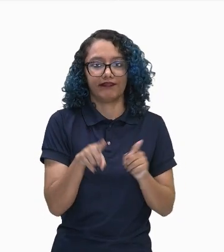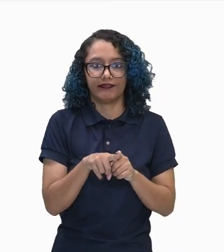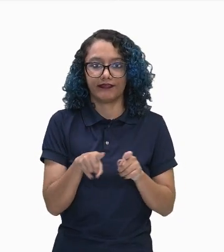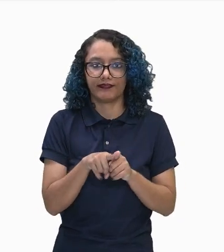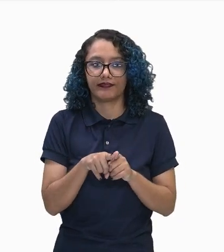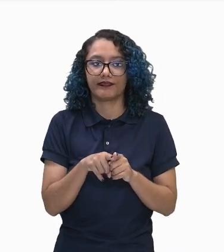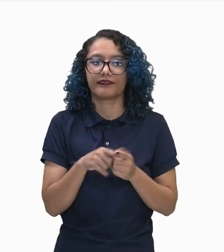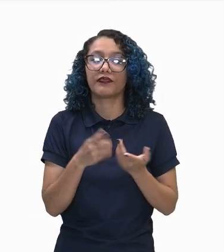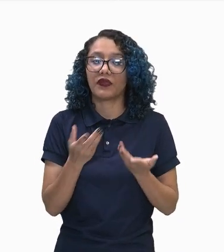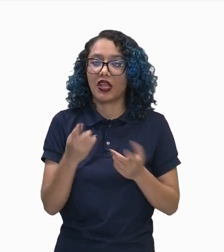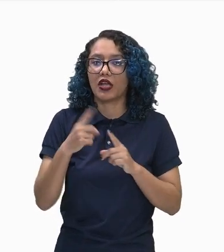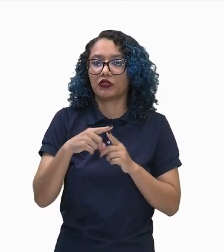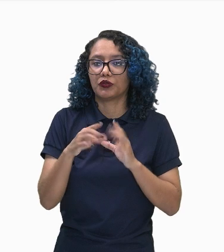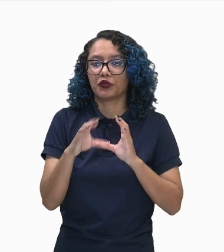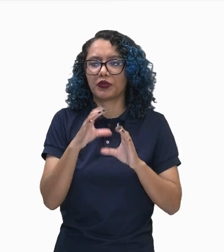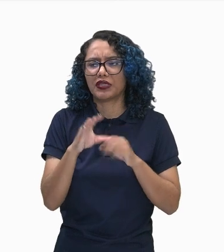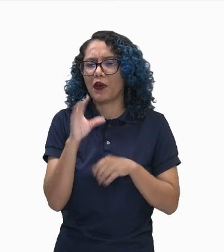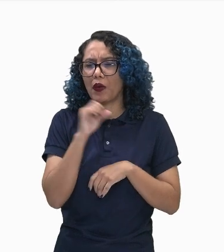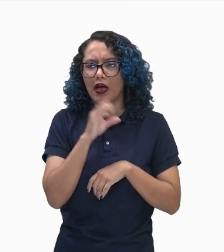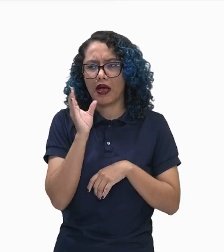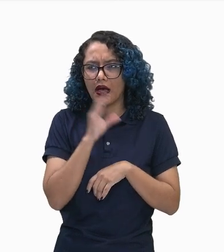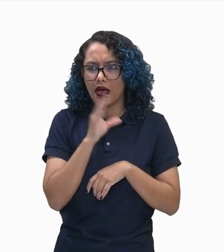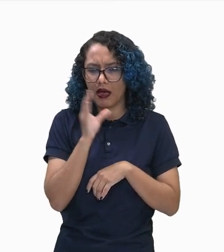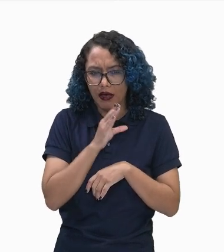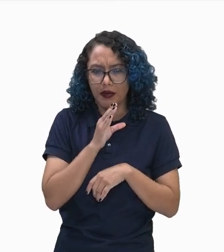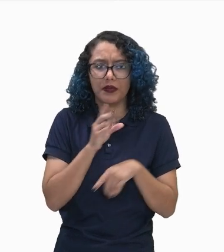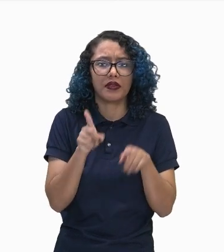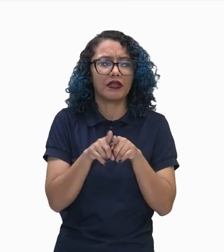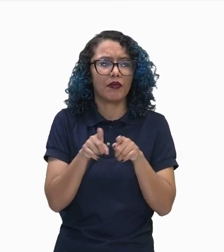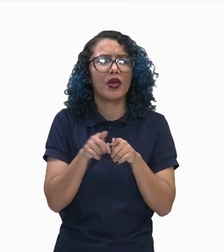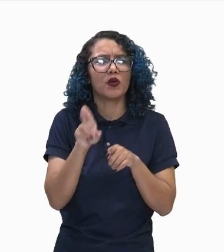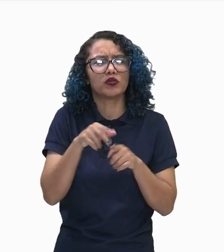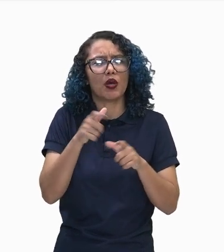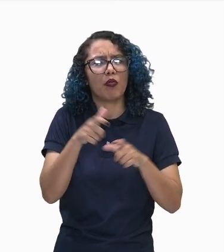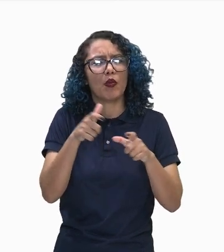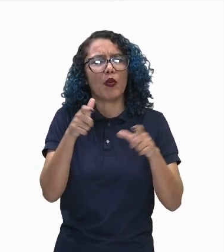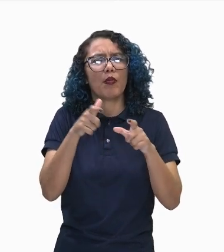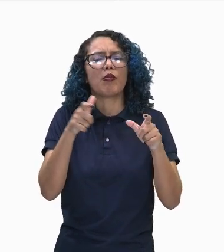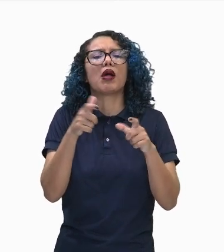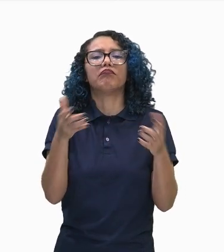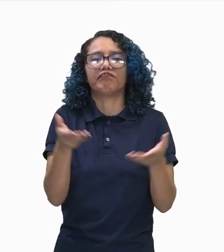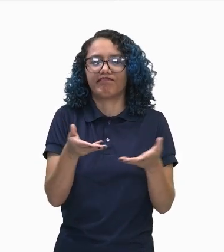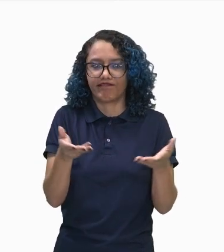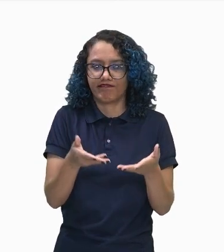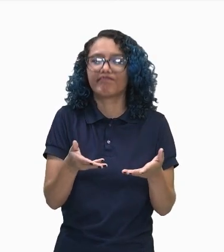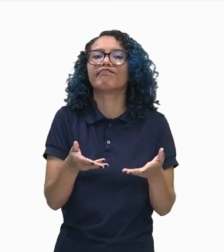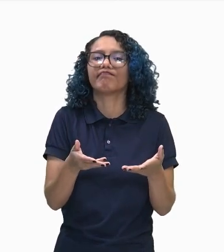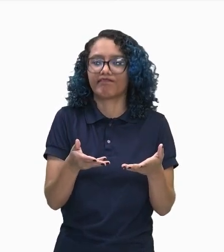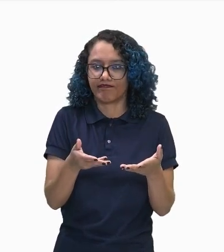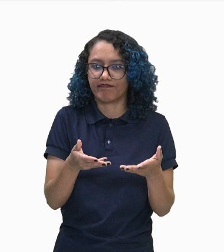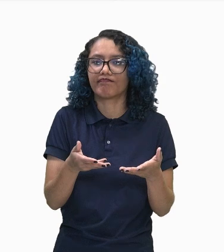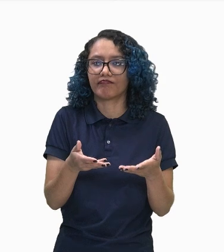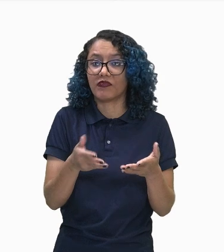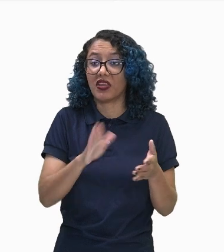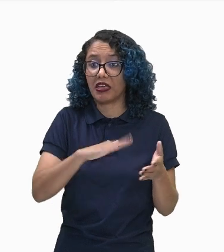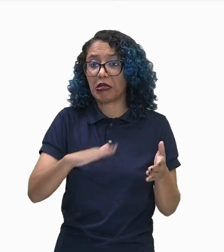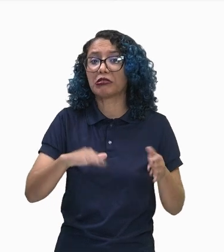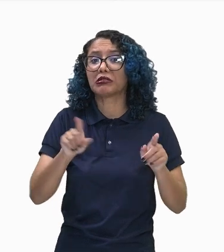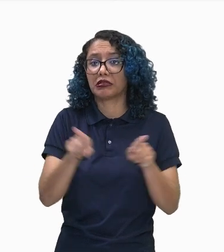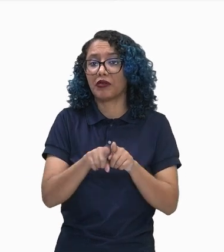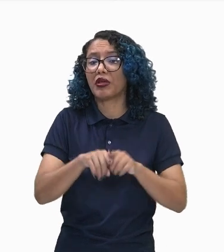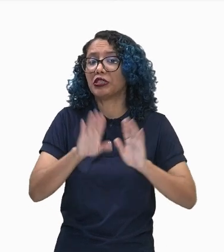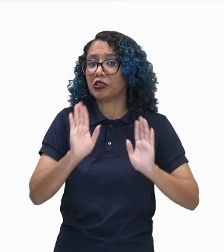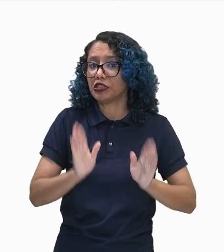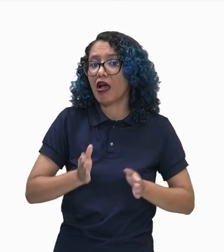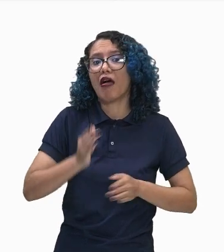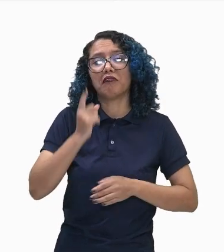forma de comunicação rápida e amplamente utilizada nos dias de hoje. Muito comum, até as crianças têm acesso